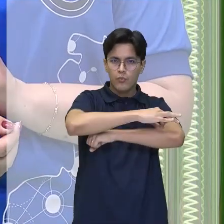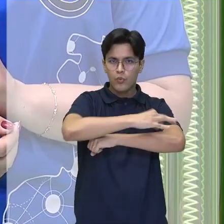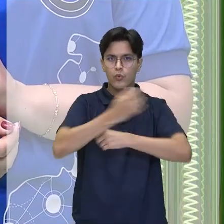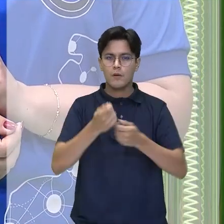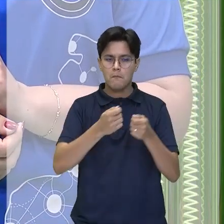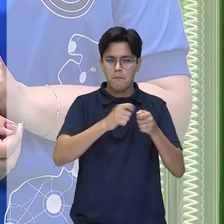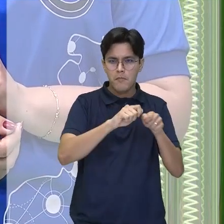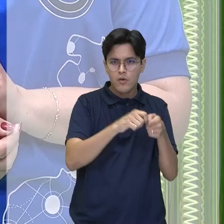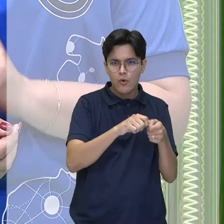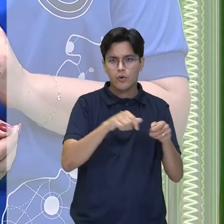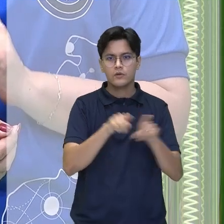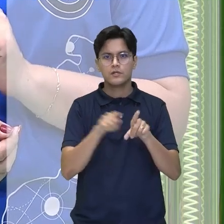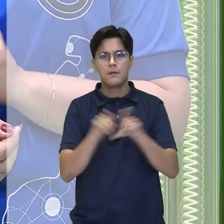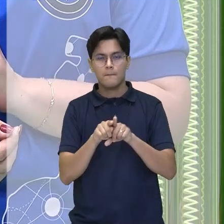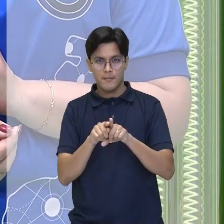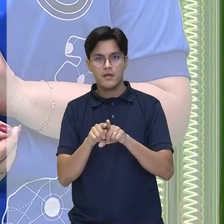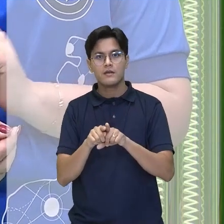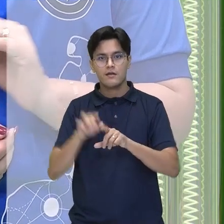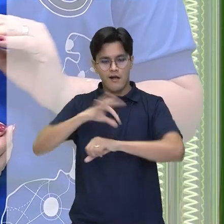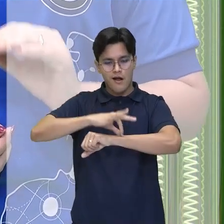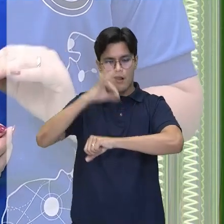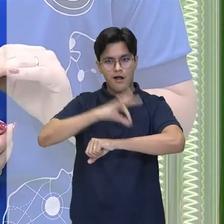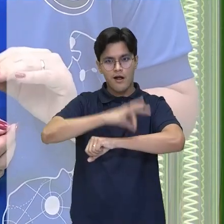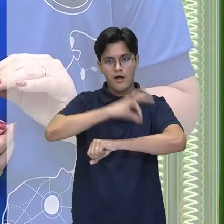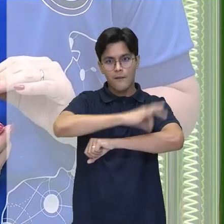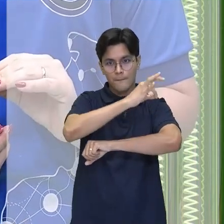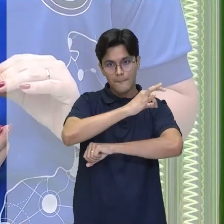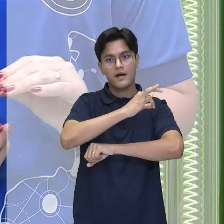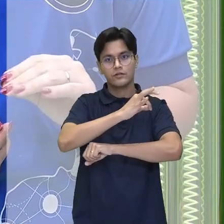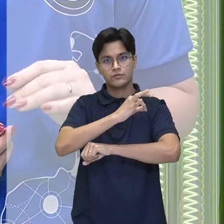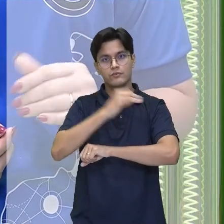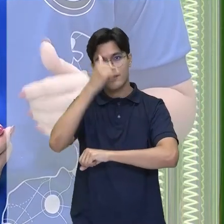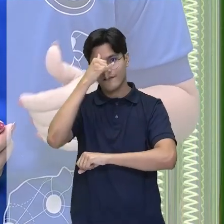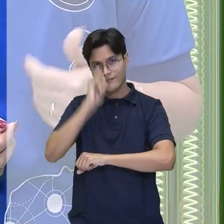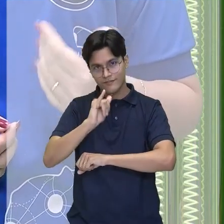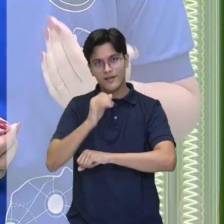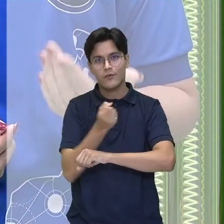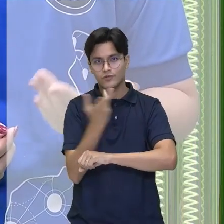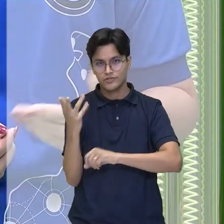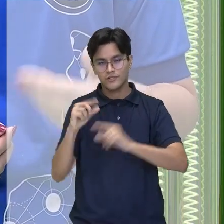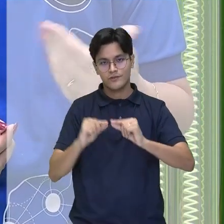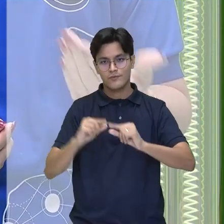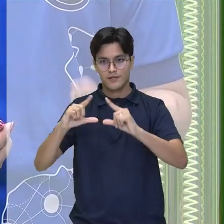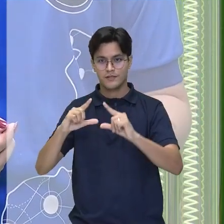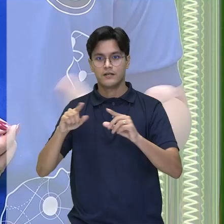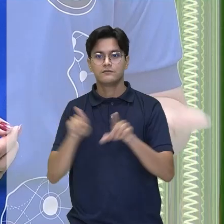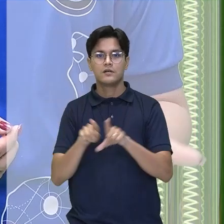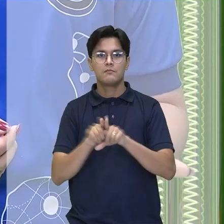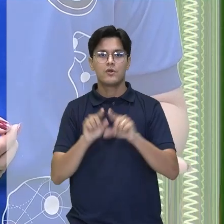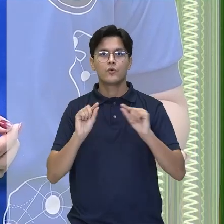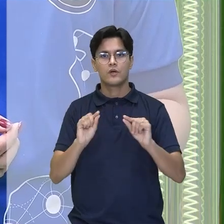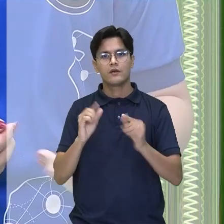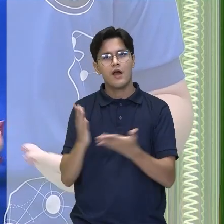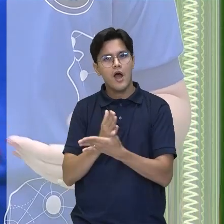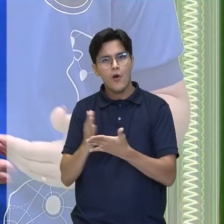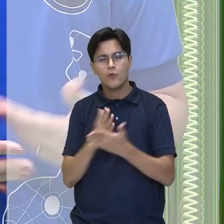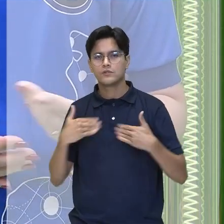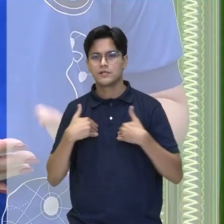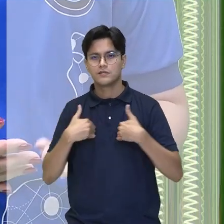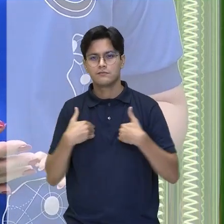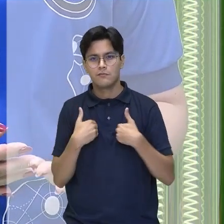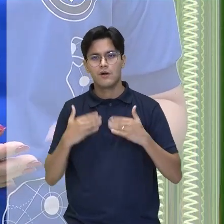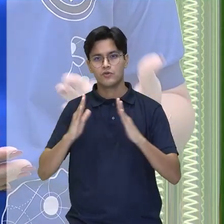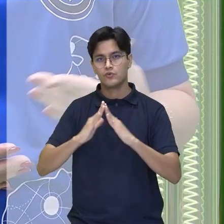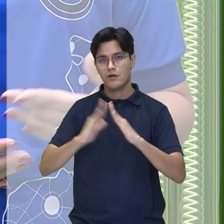e inseticidas que atuem sobre os mosquitos. Então é muito comum a gente ver, né, que alguns animais de estimação precisam